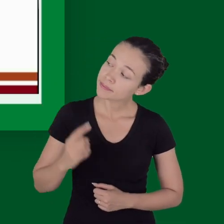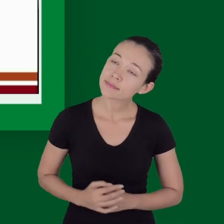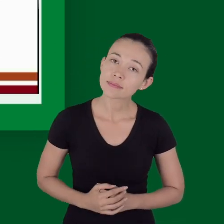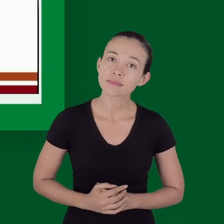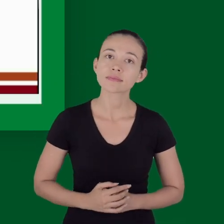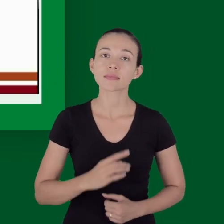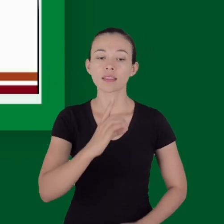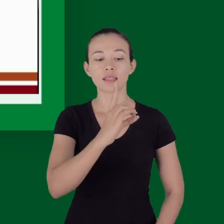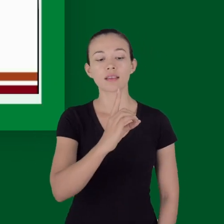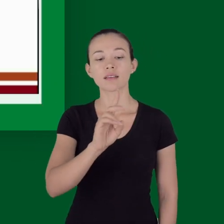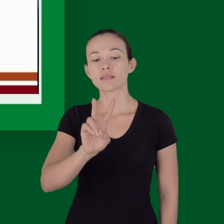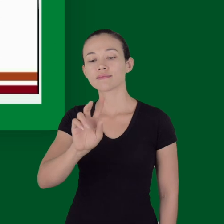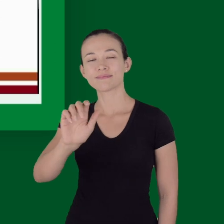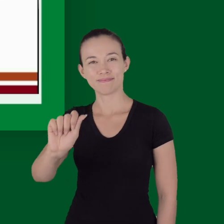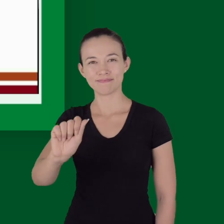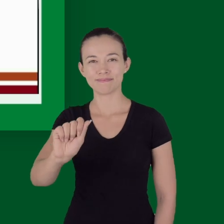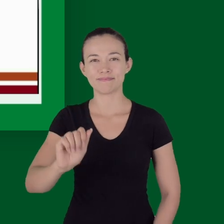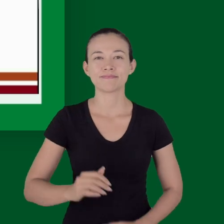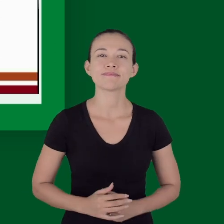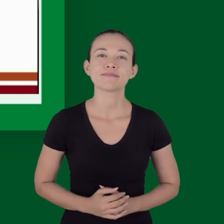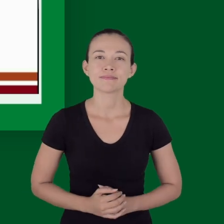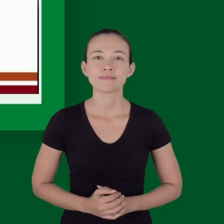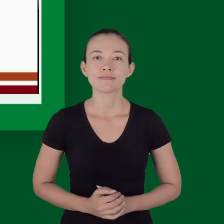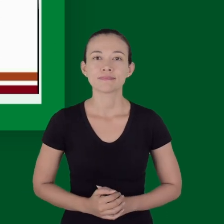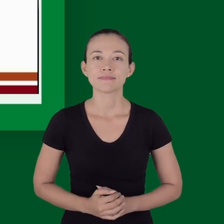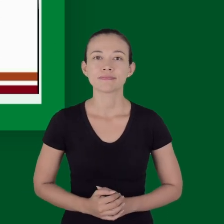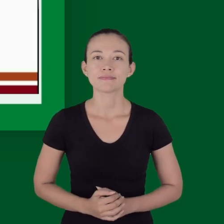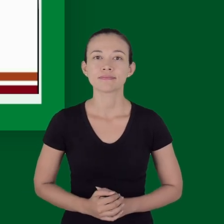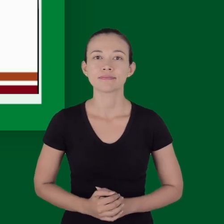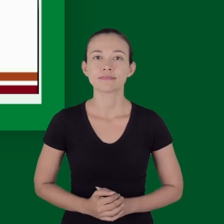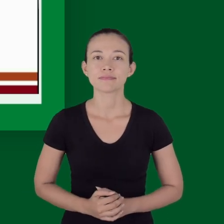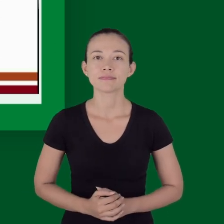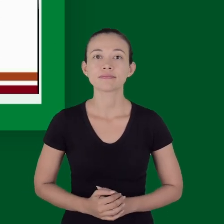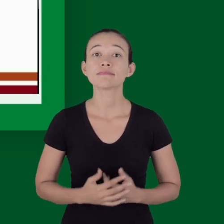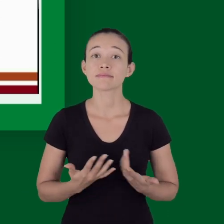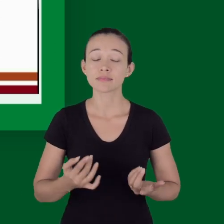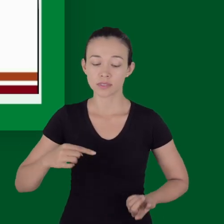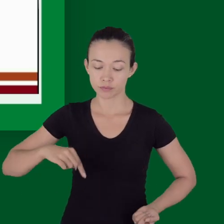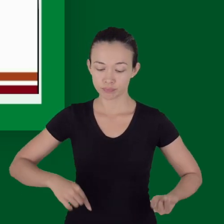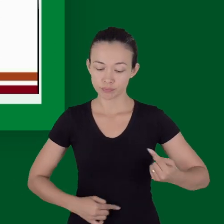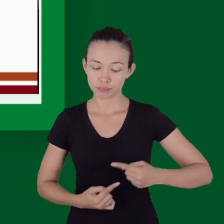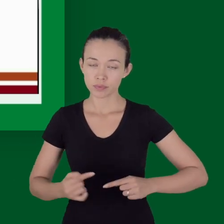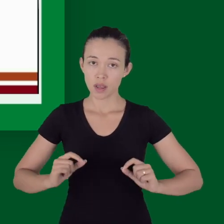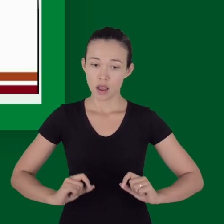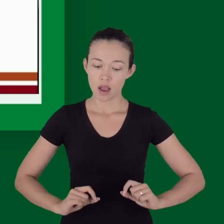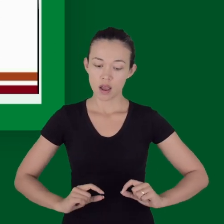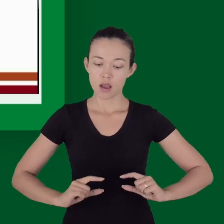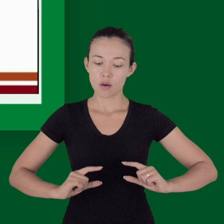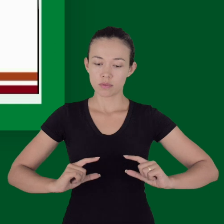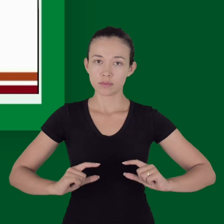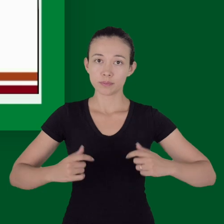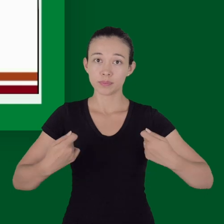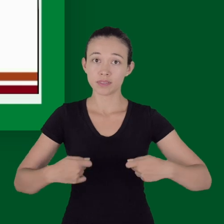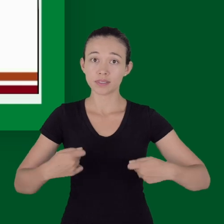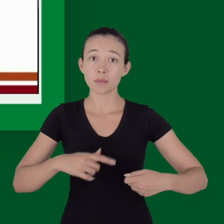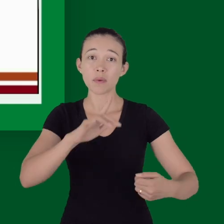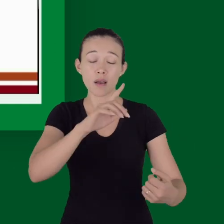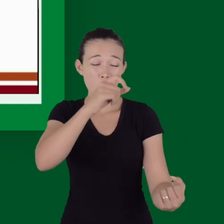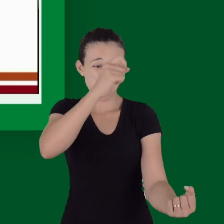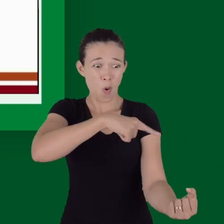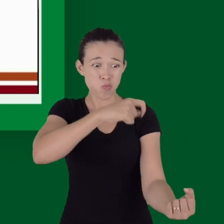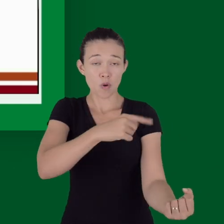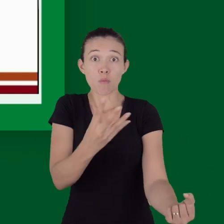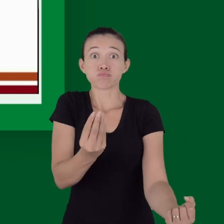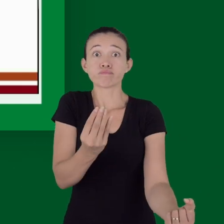vasoativas né já que eh existe essa necessidade de fazer a reposição volêmica uma quantidade